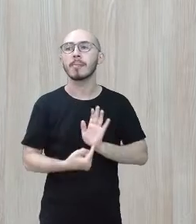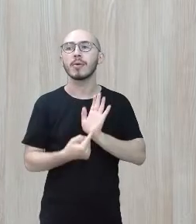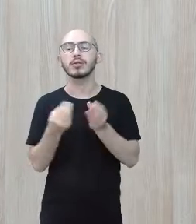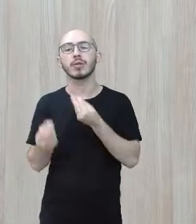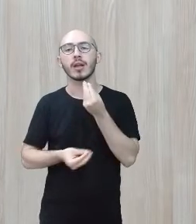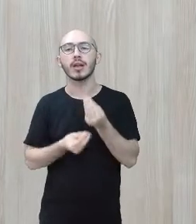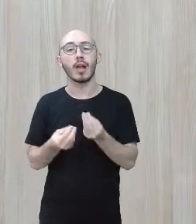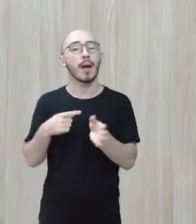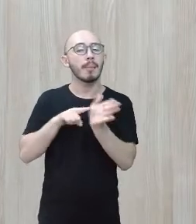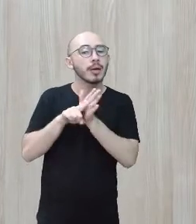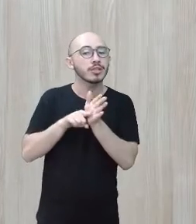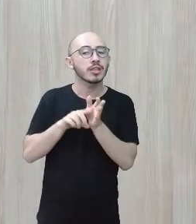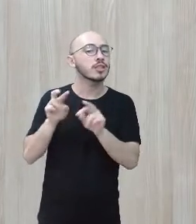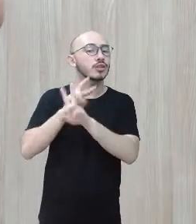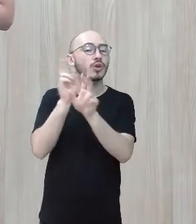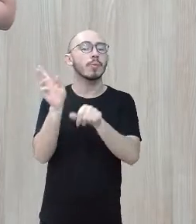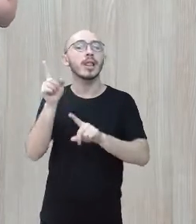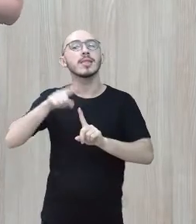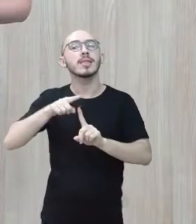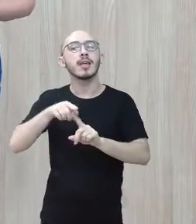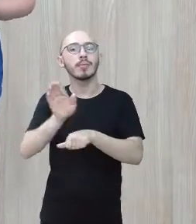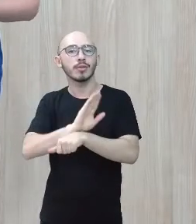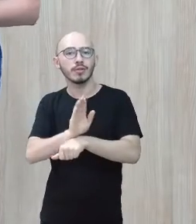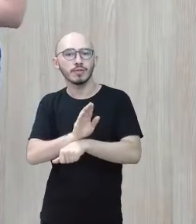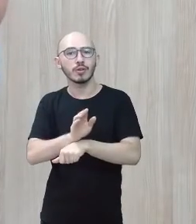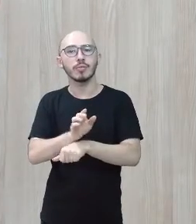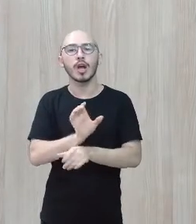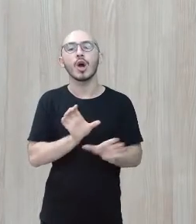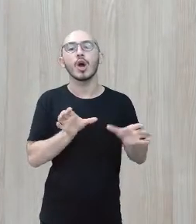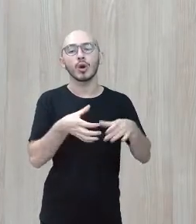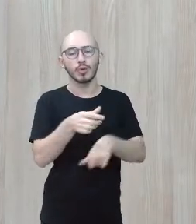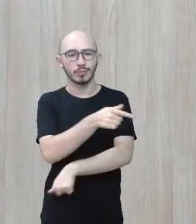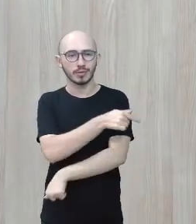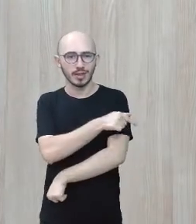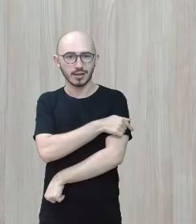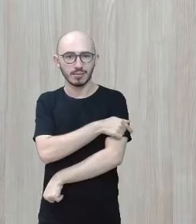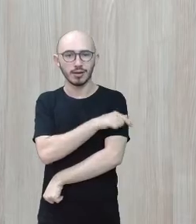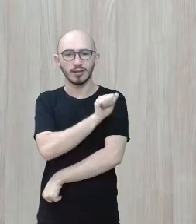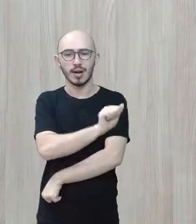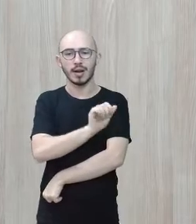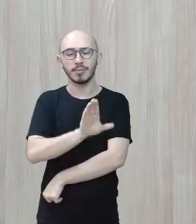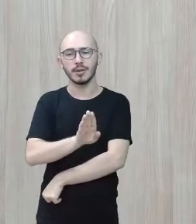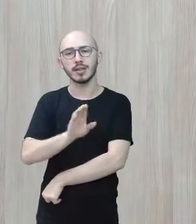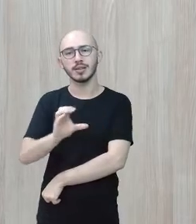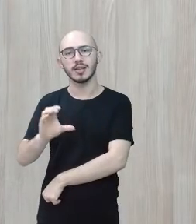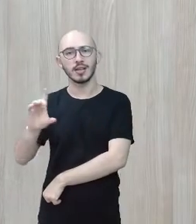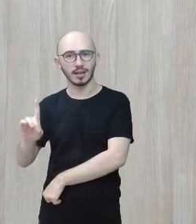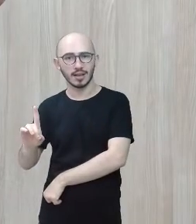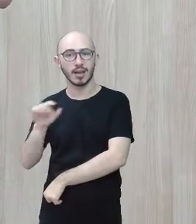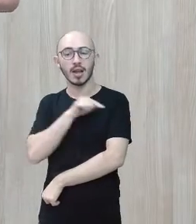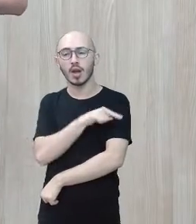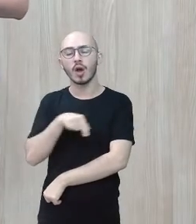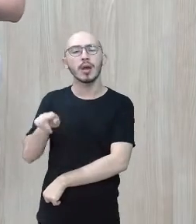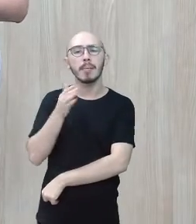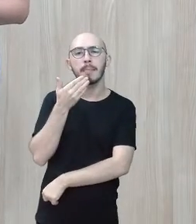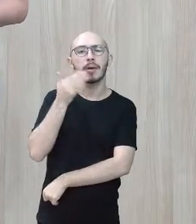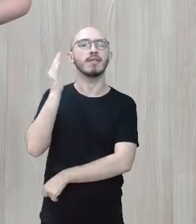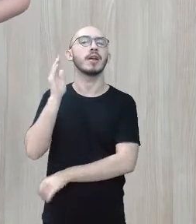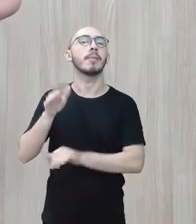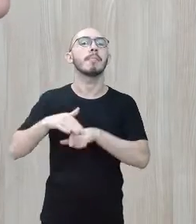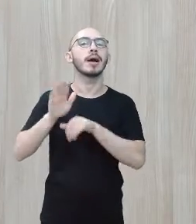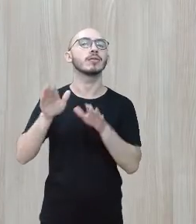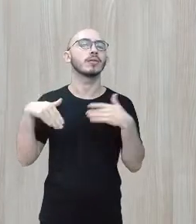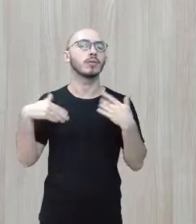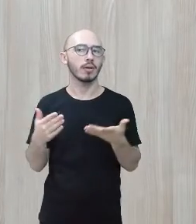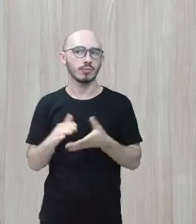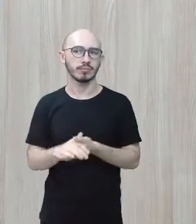filme que essas turmas aí dos 7º anos preferem. A gente poderia fazer uma entrevista com os 100 alunos, né? E aí a gente teria um pouquinho mais